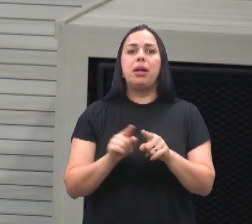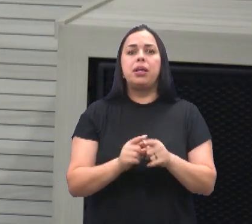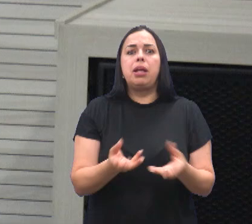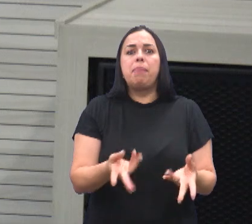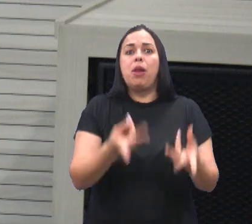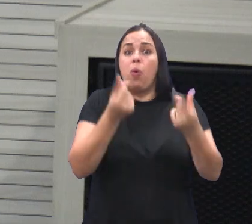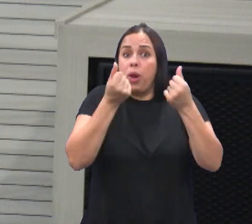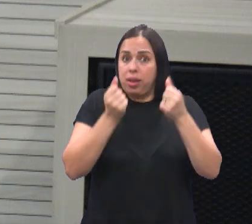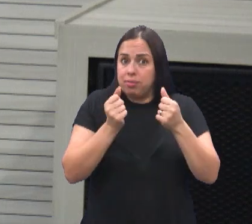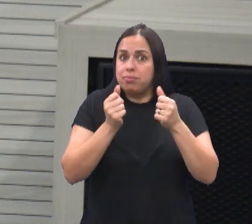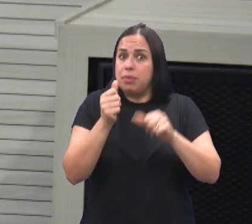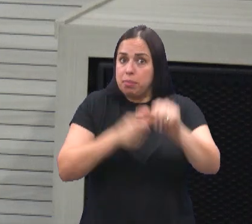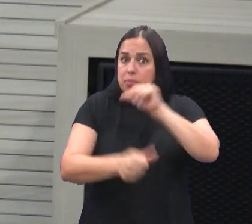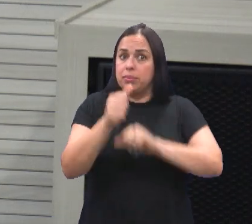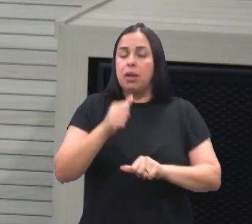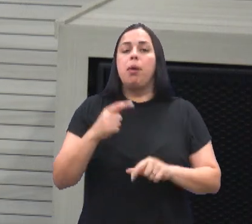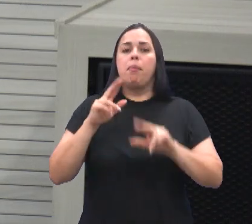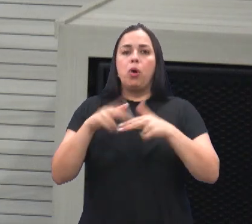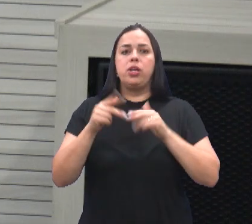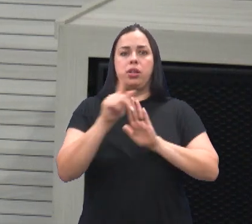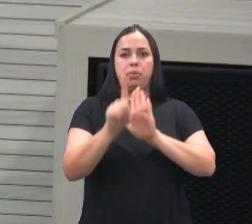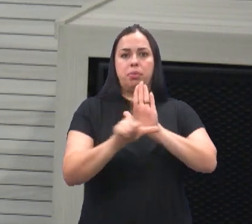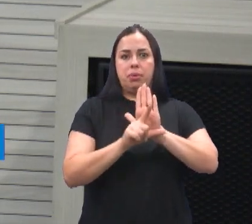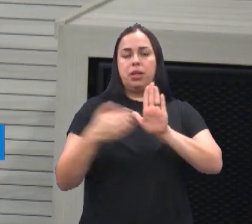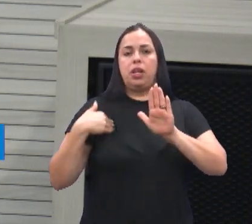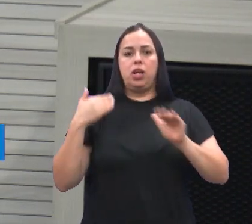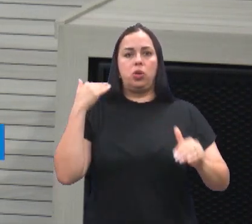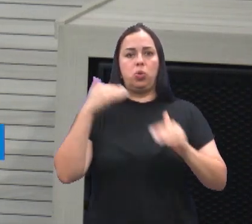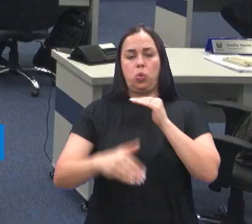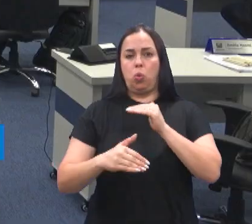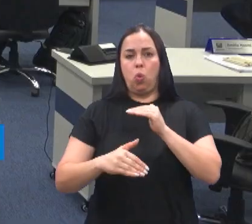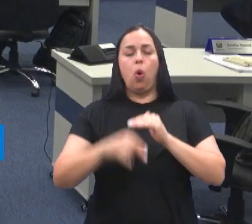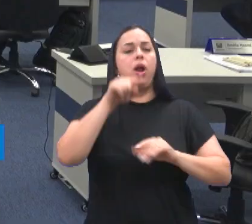necessária. Votei ao contrário, porque eu votei a favor da Zona Norte.